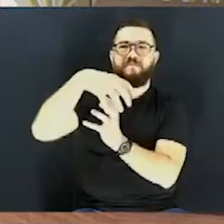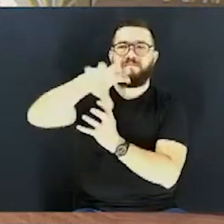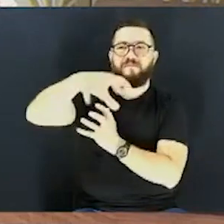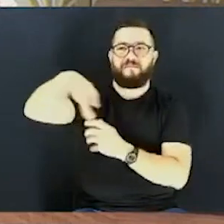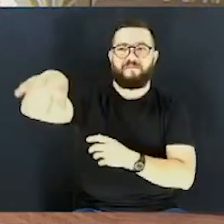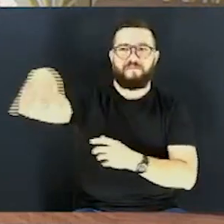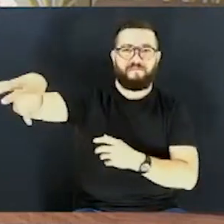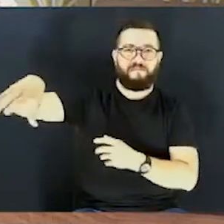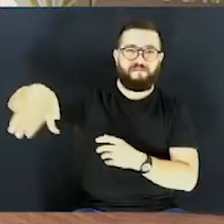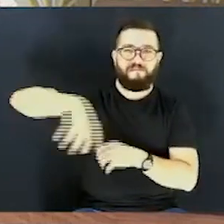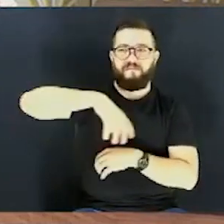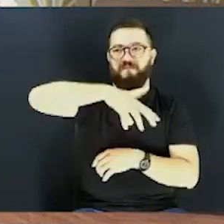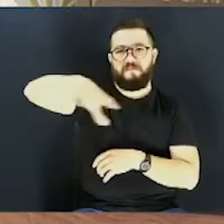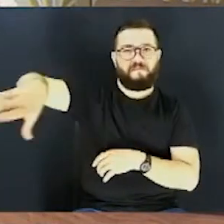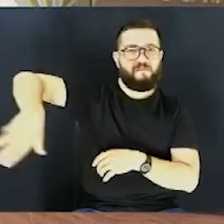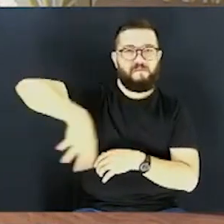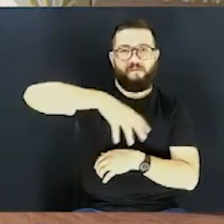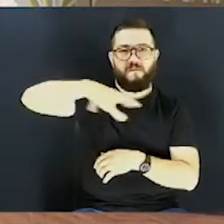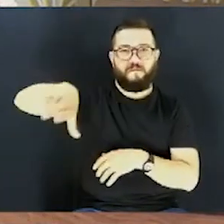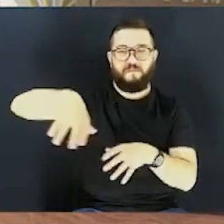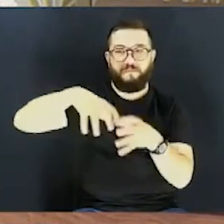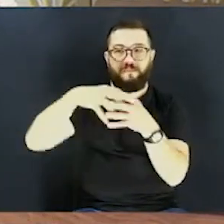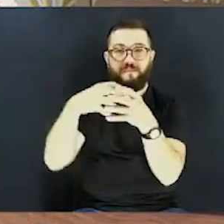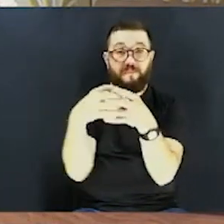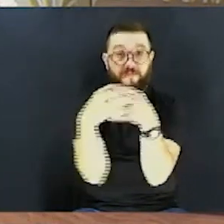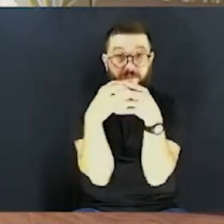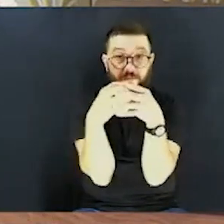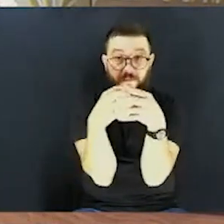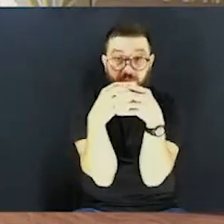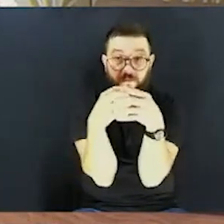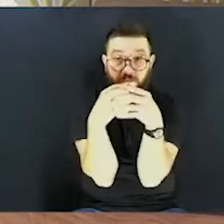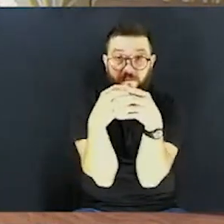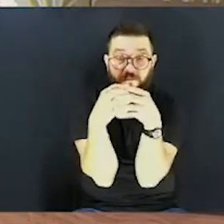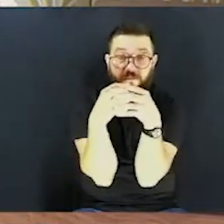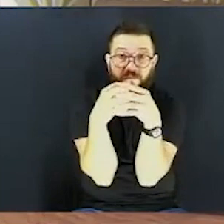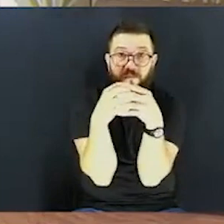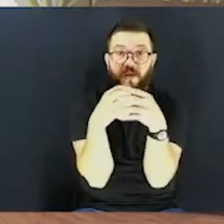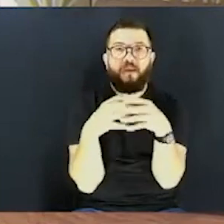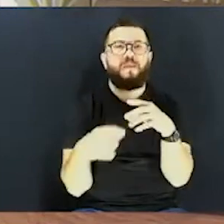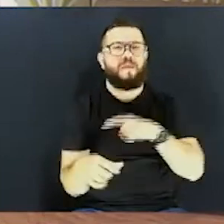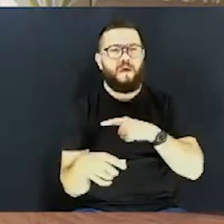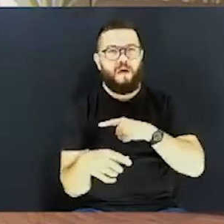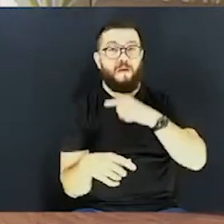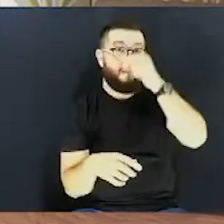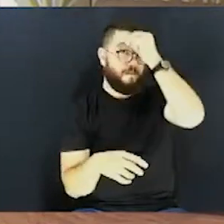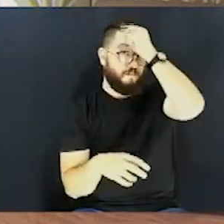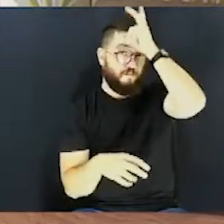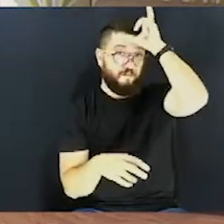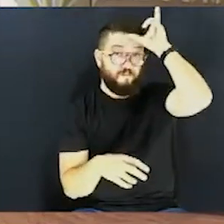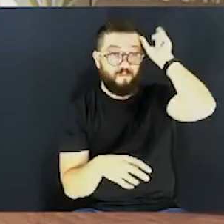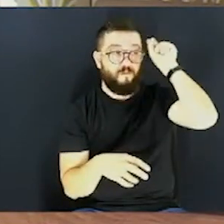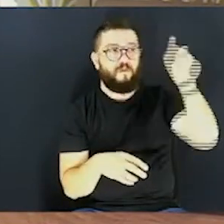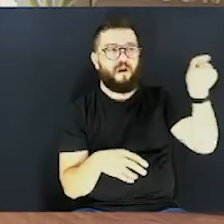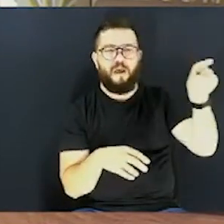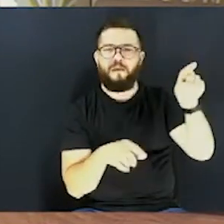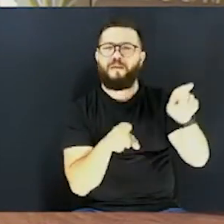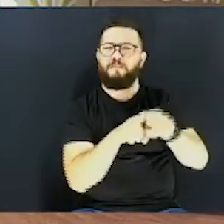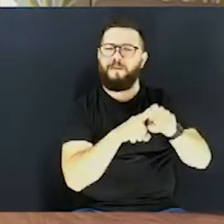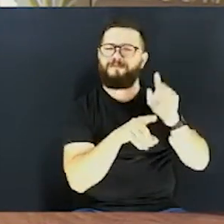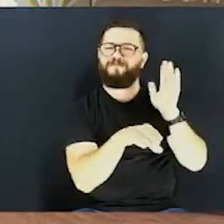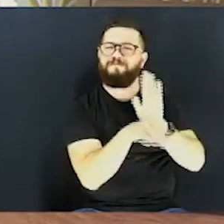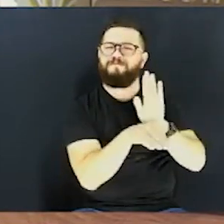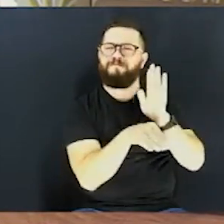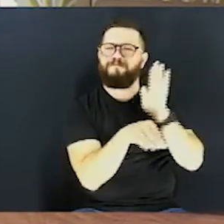que contou com o apoio incondicional do Poder Executivo, e aqui rendo minhas homenagens e meus